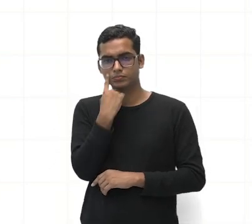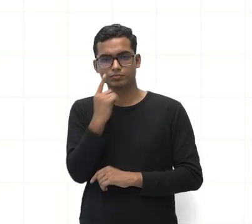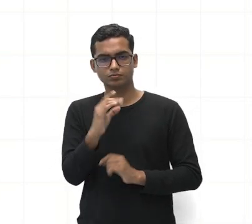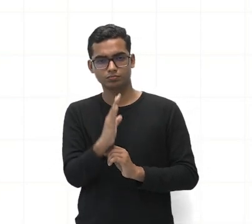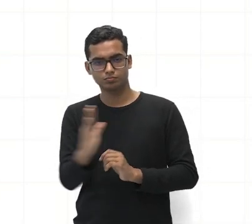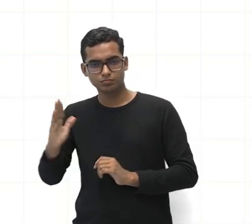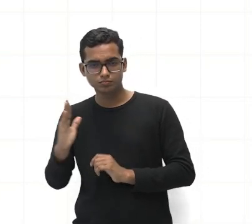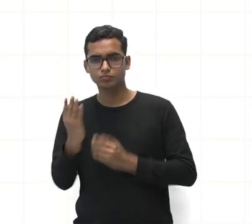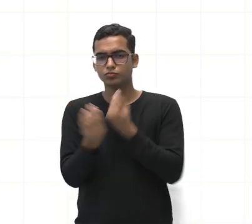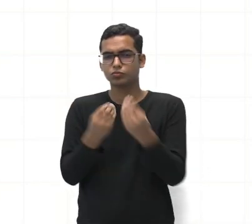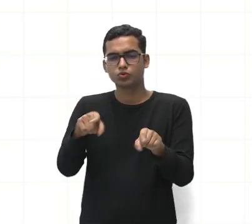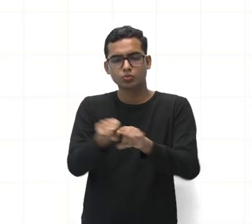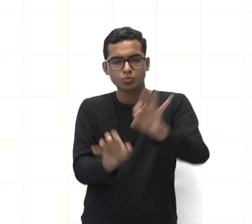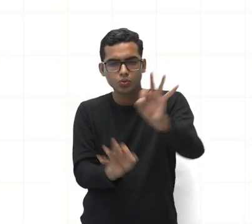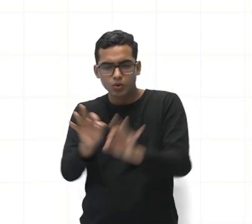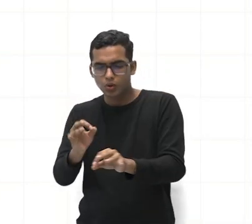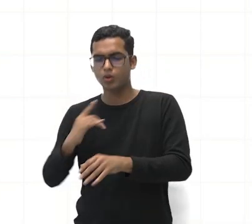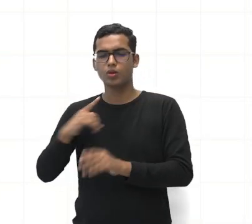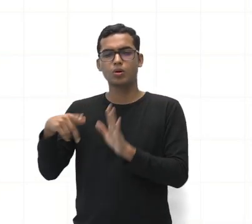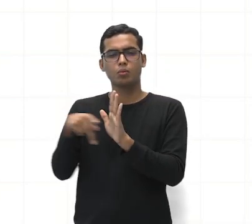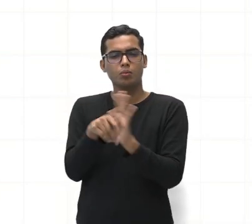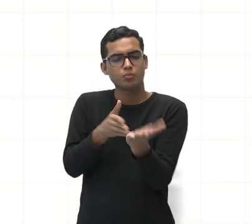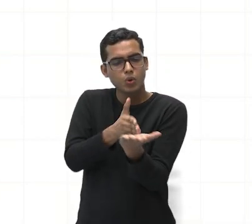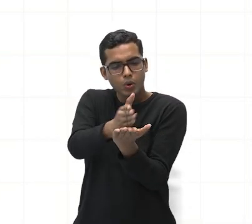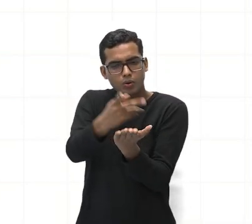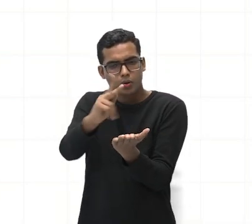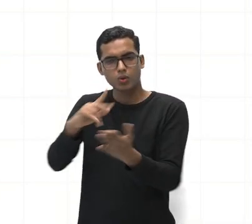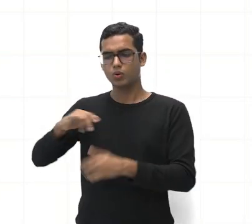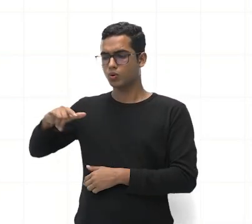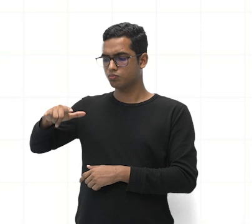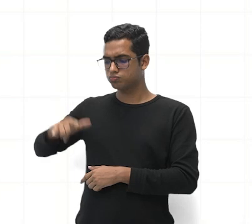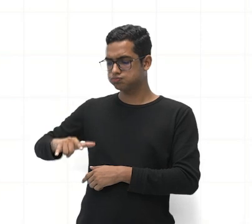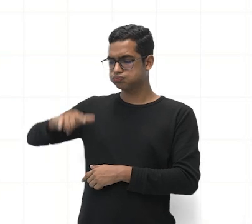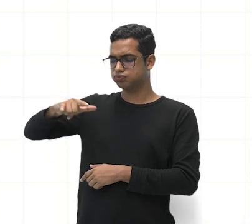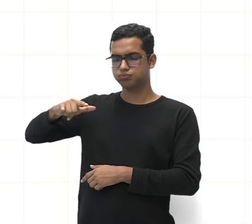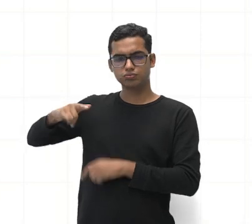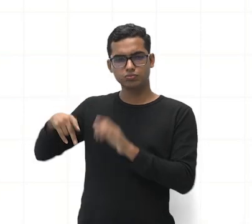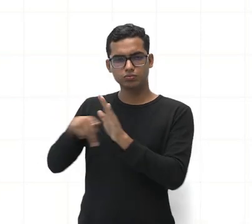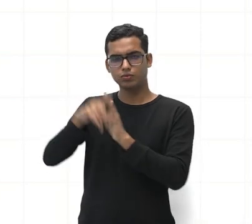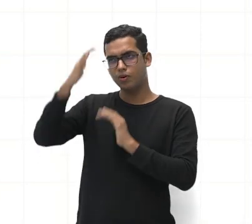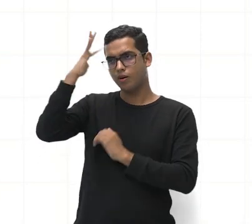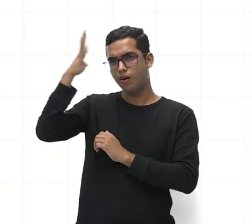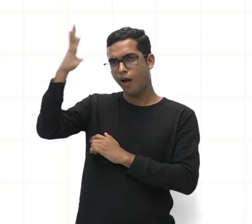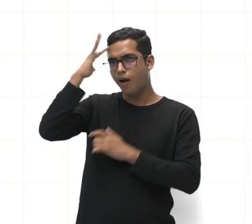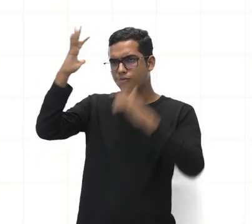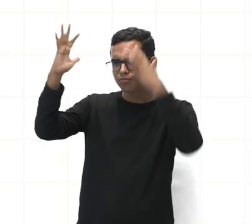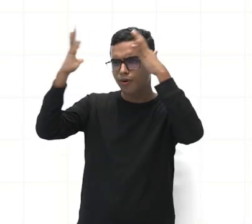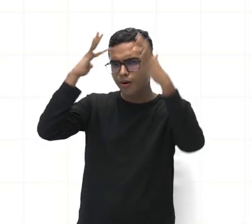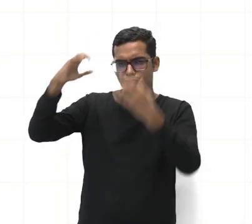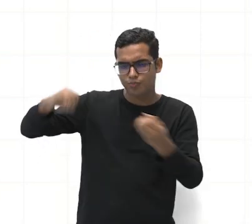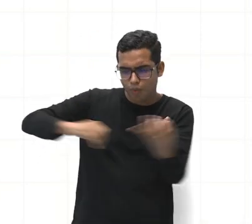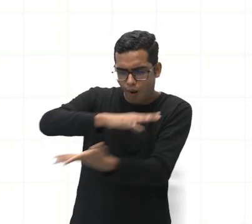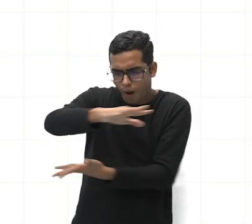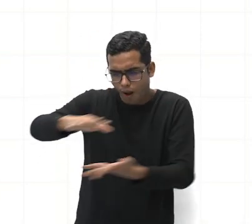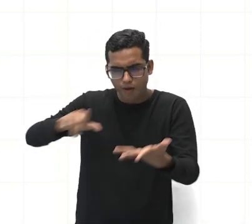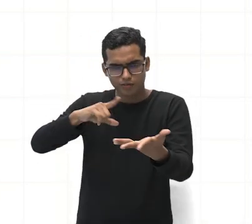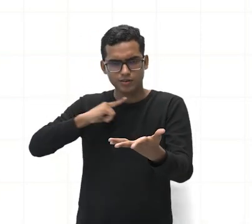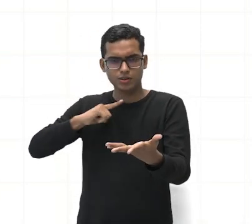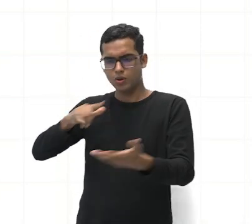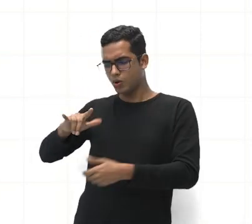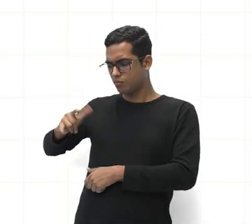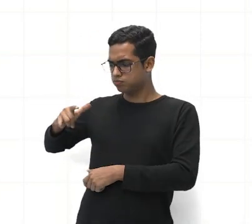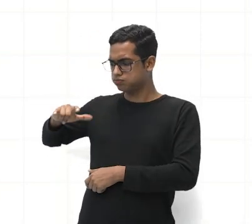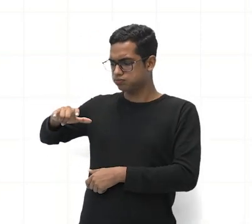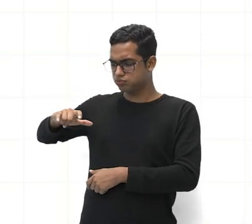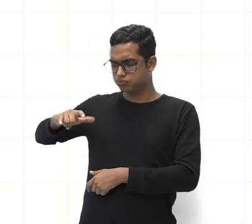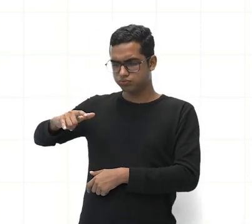sua nave espacial. Olha só que legal. Imagina que você está fazendo uma viagem aí no espaço, né, no cosmos,